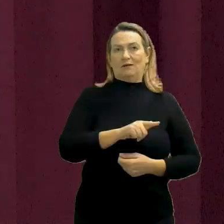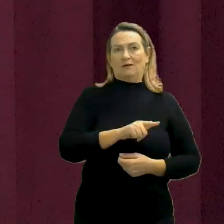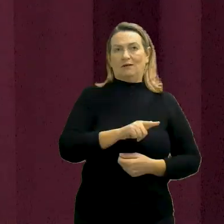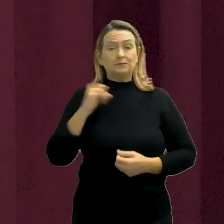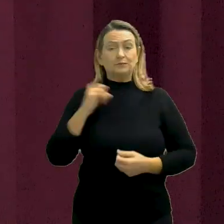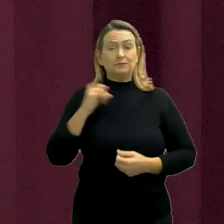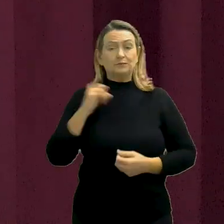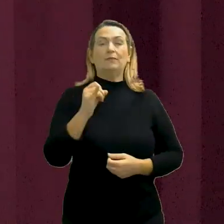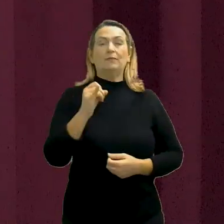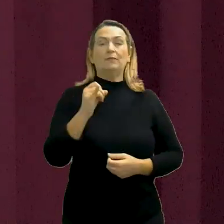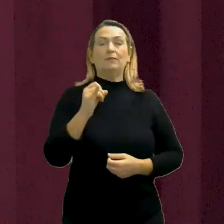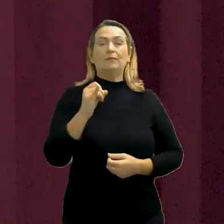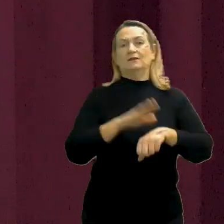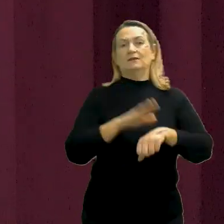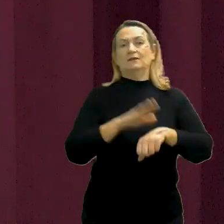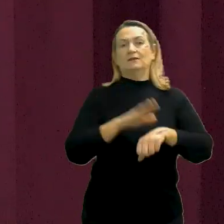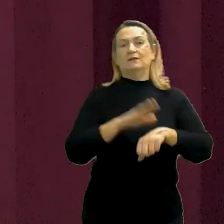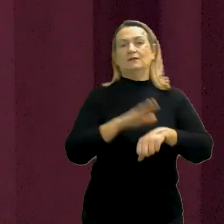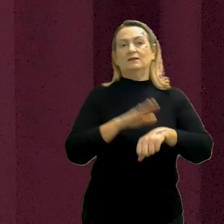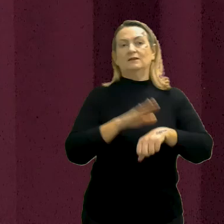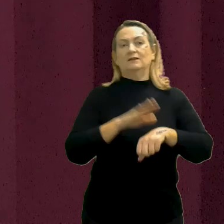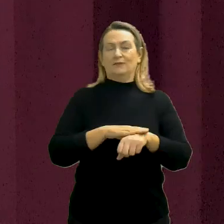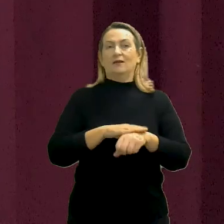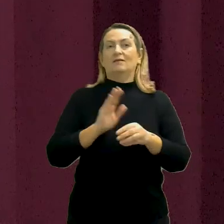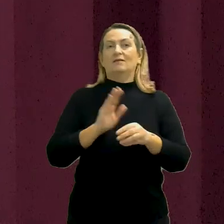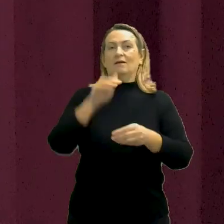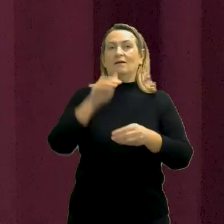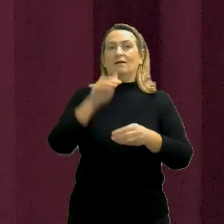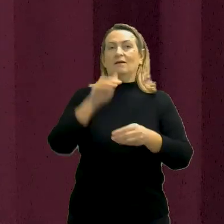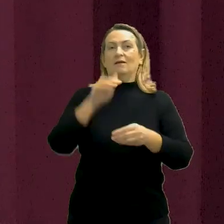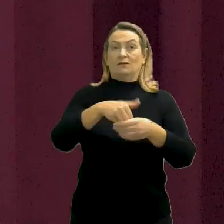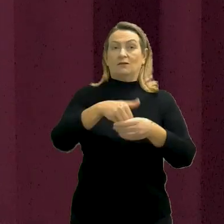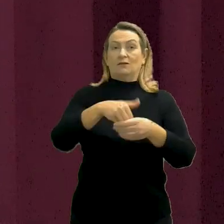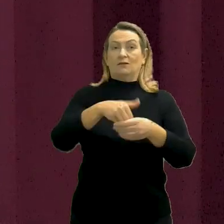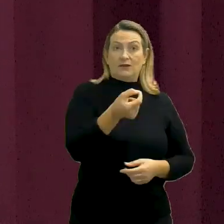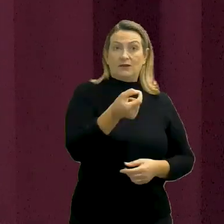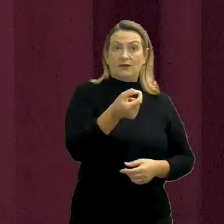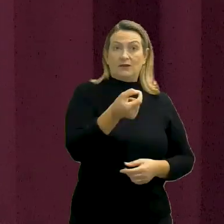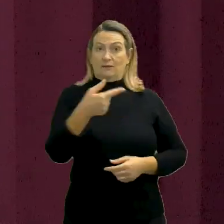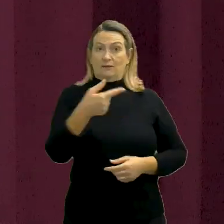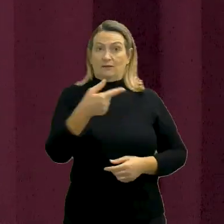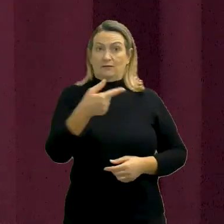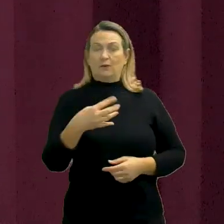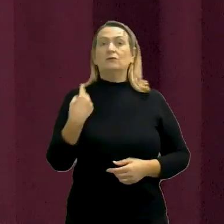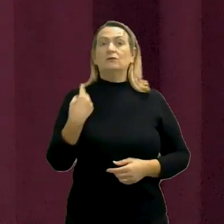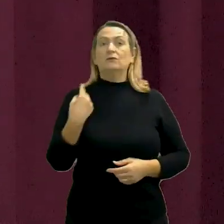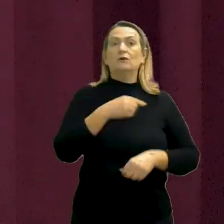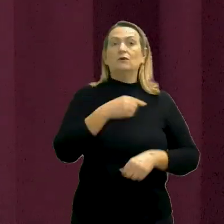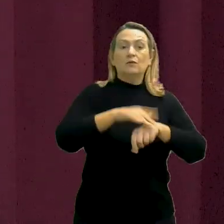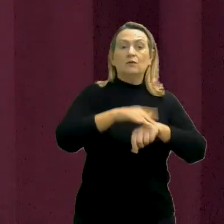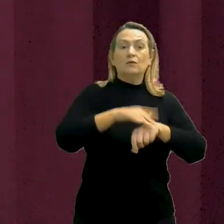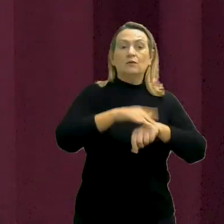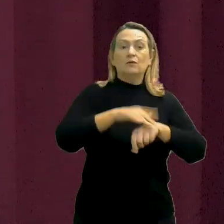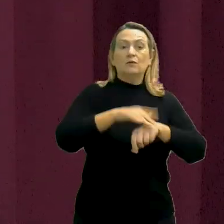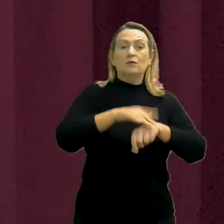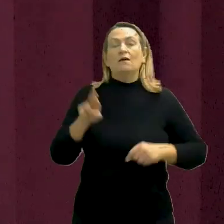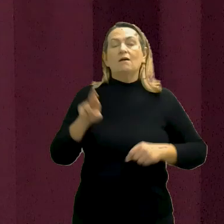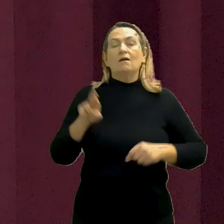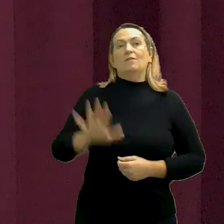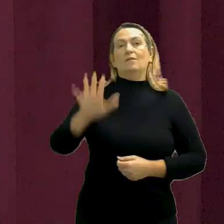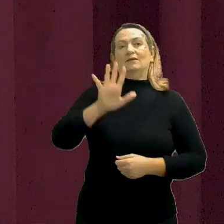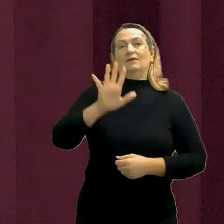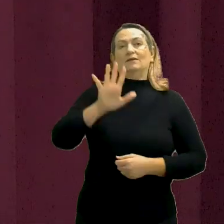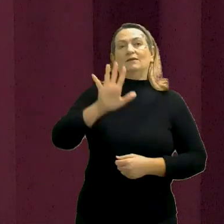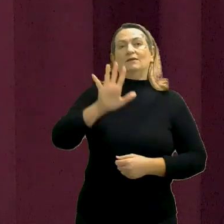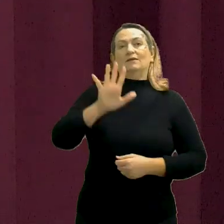momento é muito importante nas eleições de 2024 em que nós vamos eleger os nossos representantes o